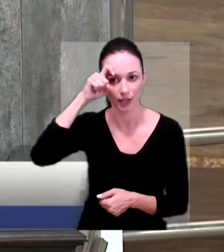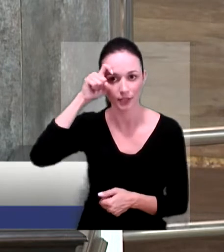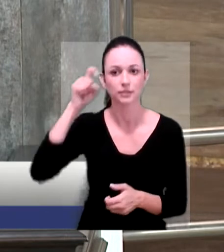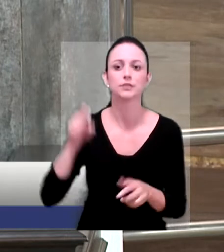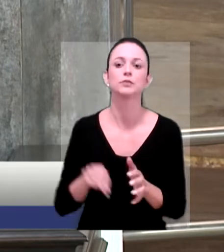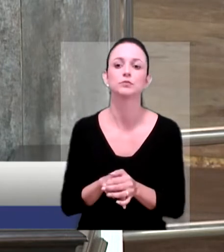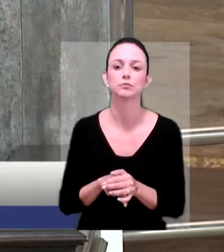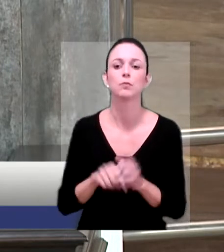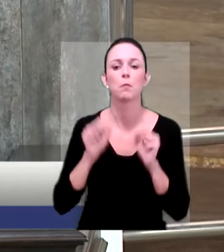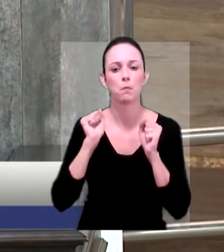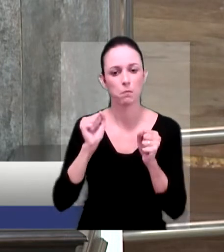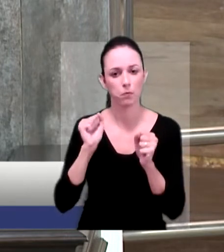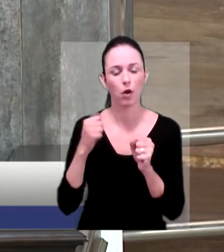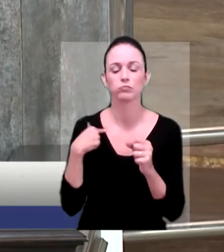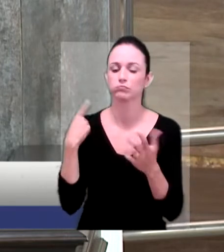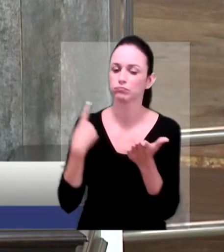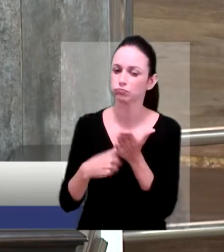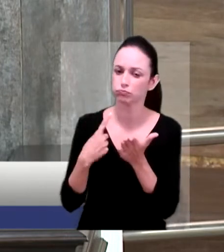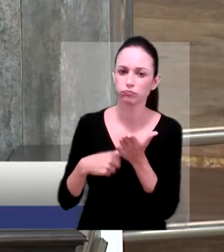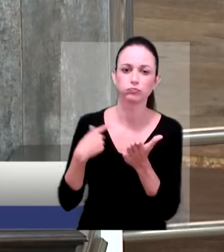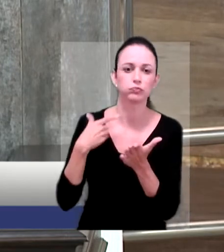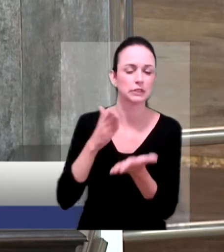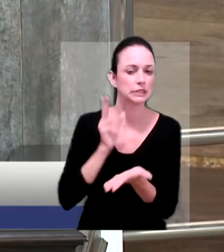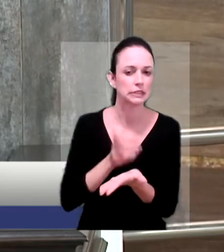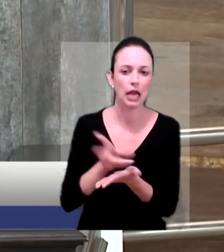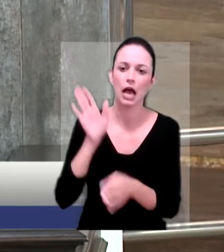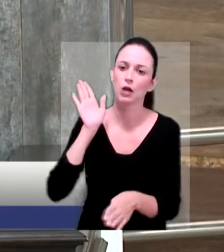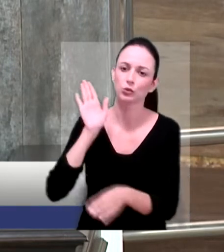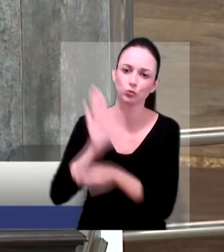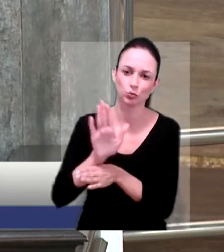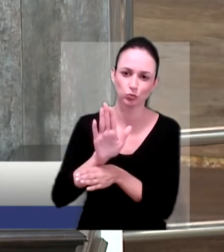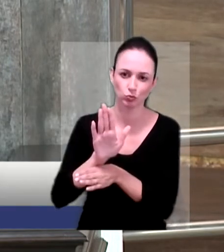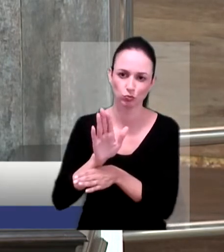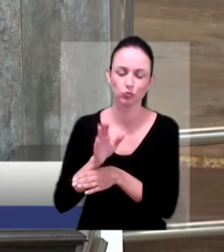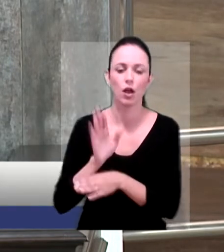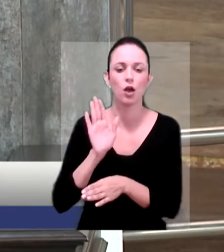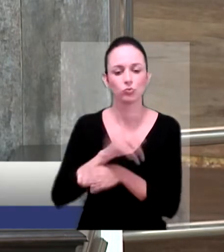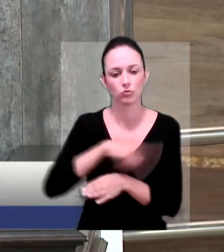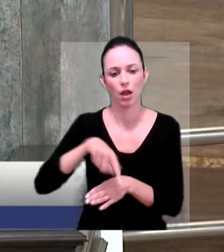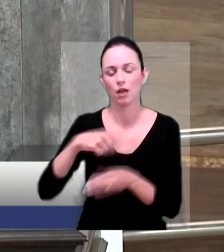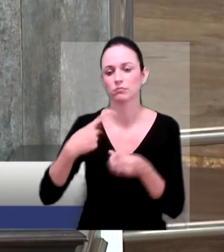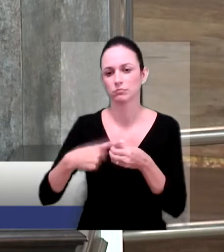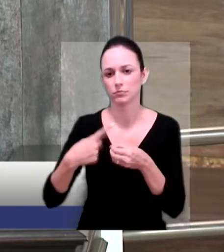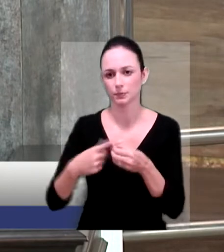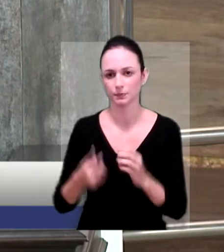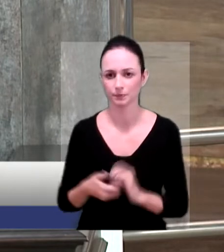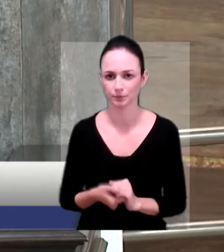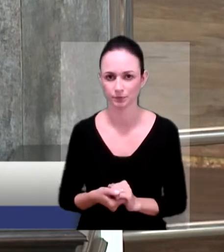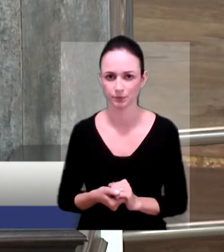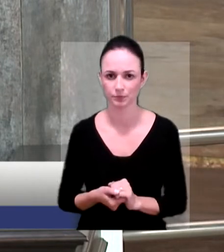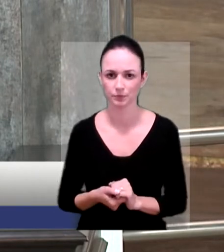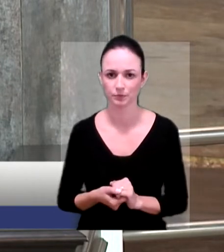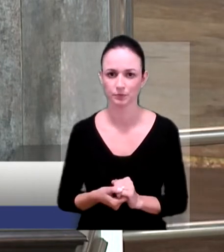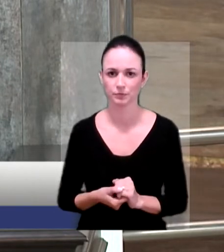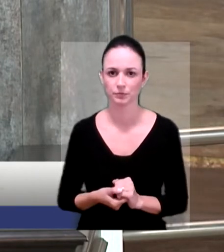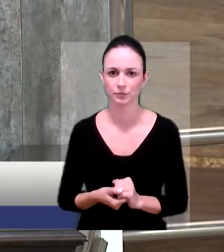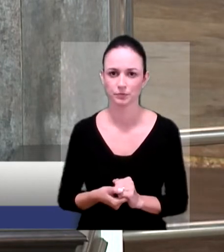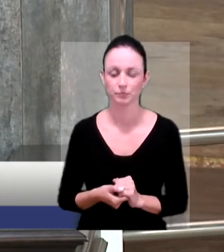estarei sempre presente para ajudar pelo bem comum da nossa cidade. Ao vice-prefeito Tuco